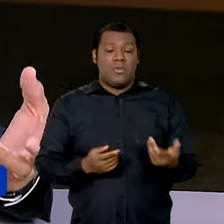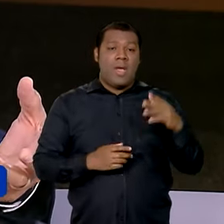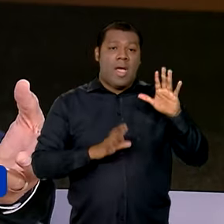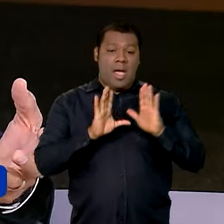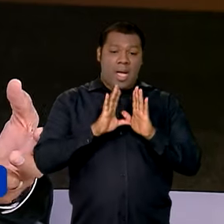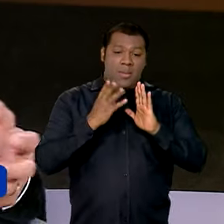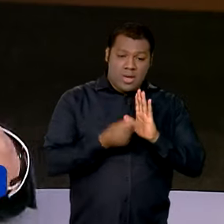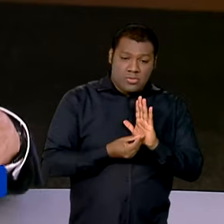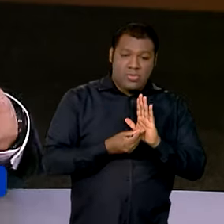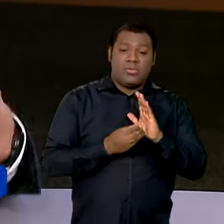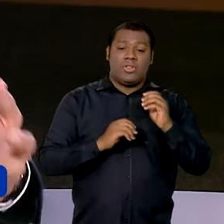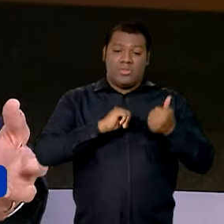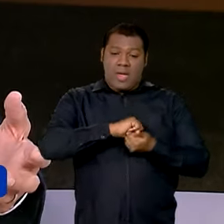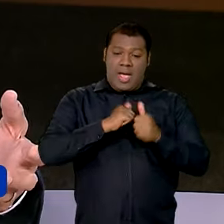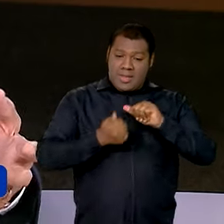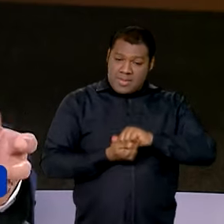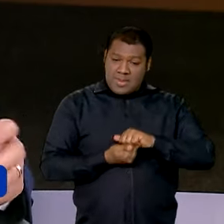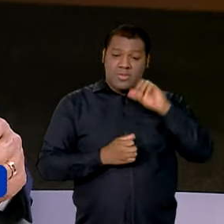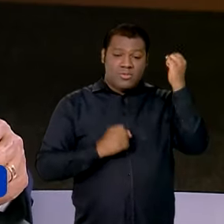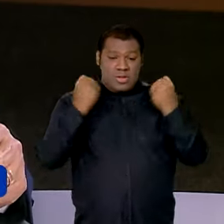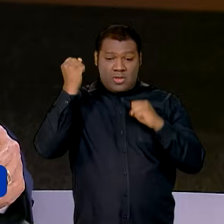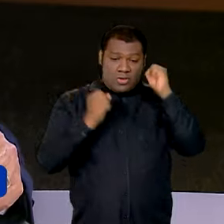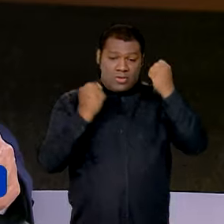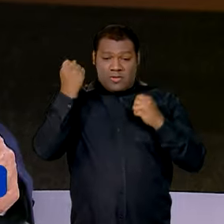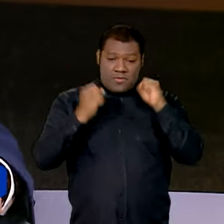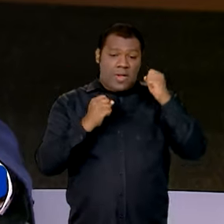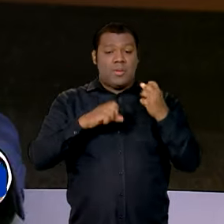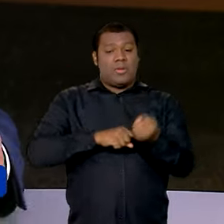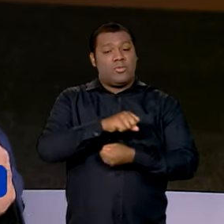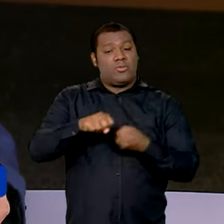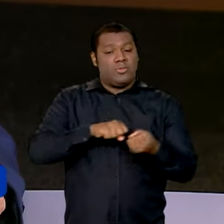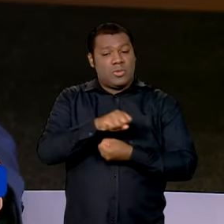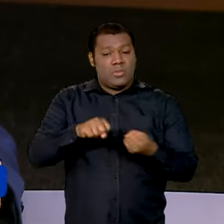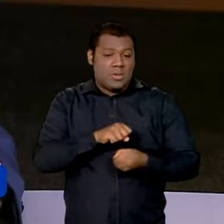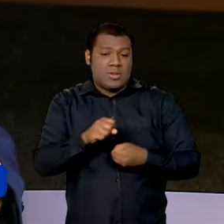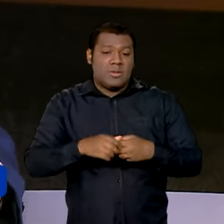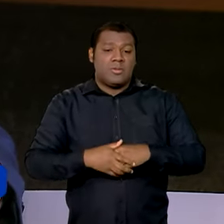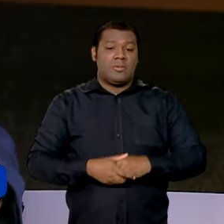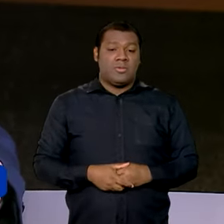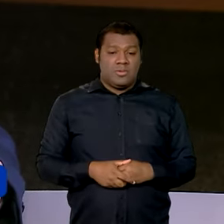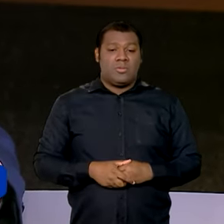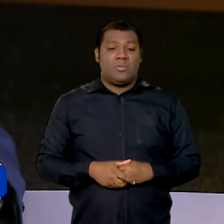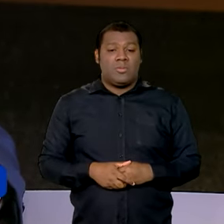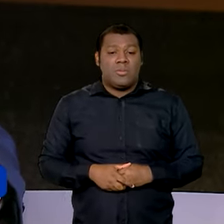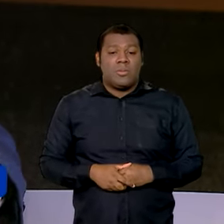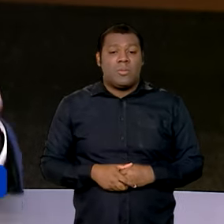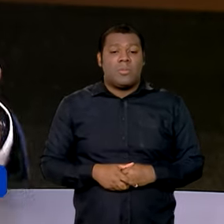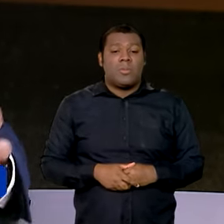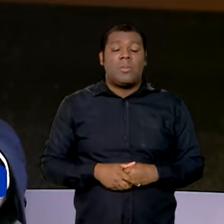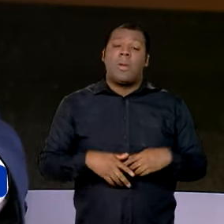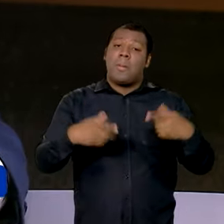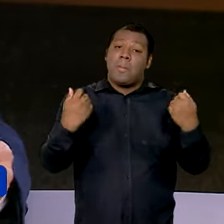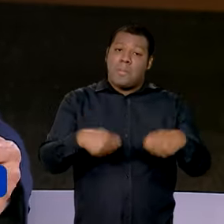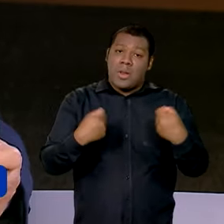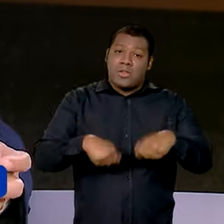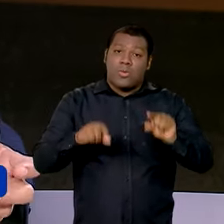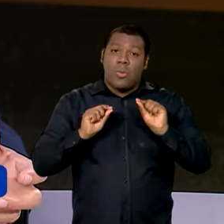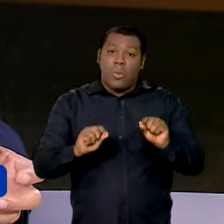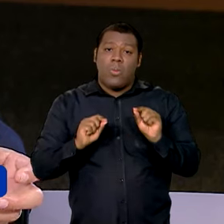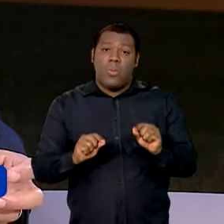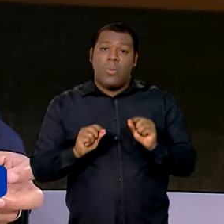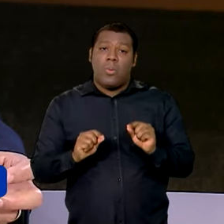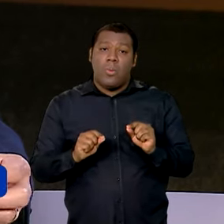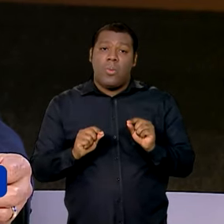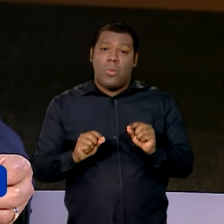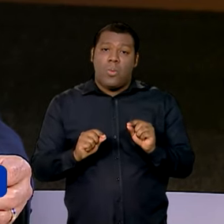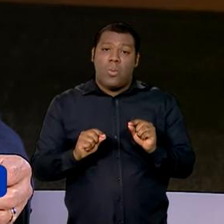Fundos constitucionais fundos de desenvolvimento e obviamente que isso precisa ter coerência com aquilo que o